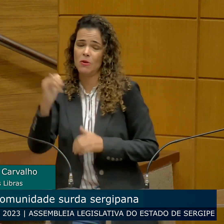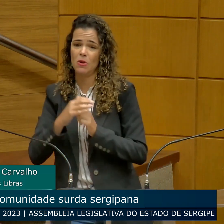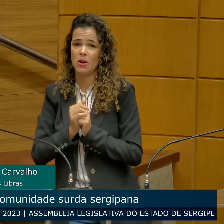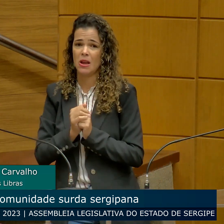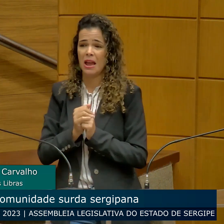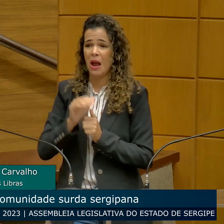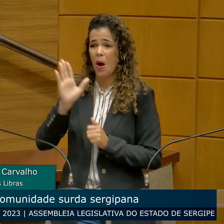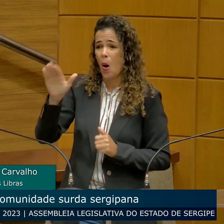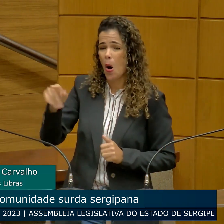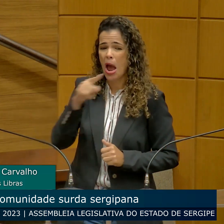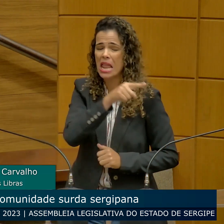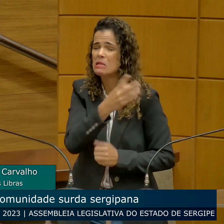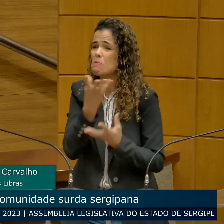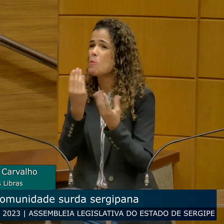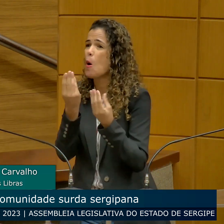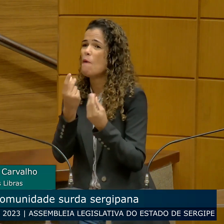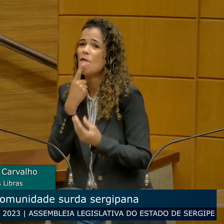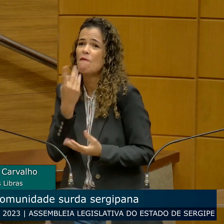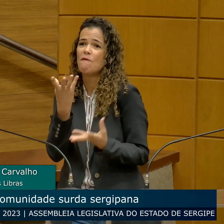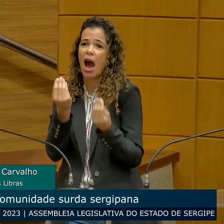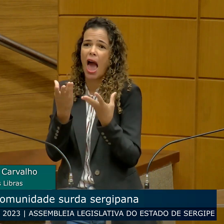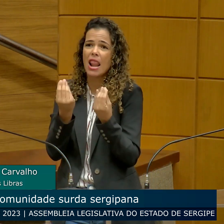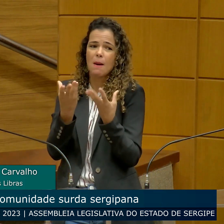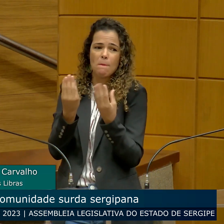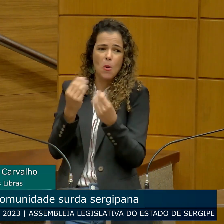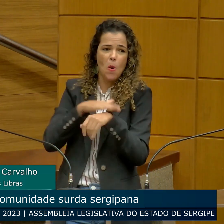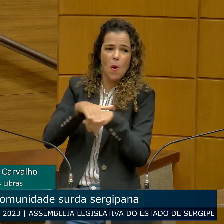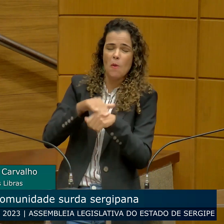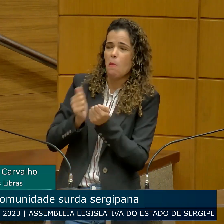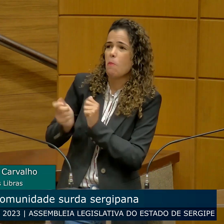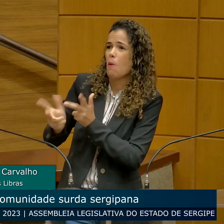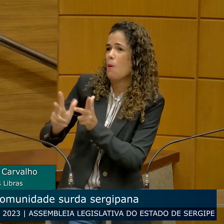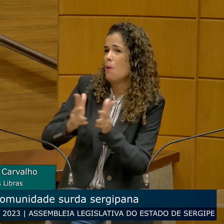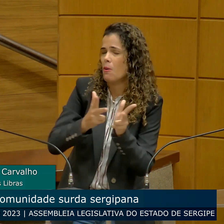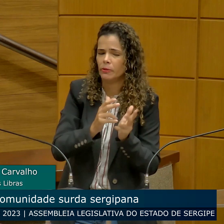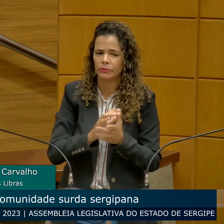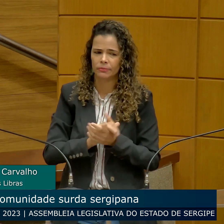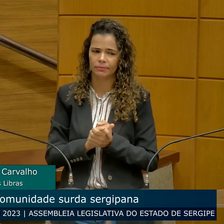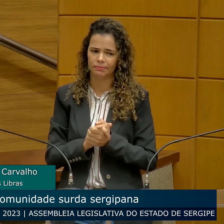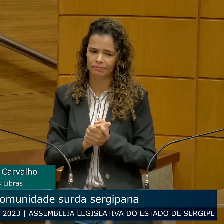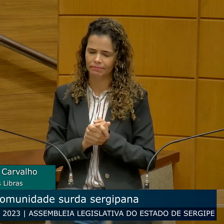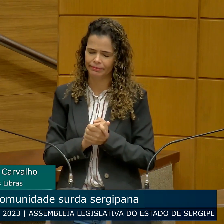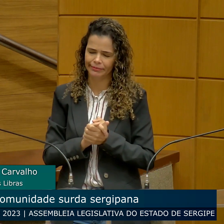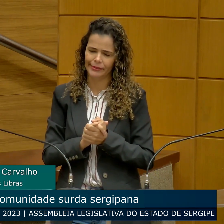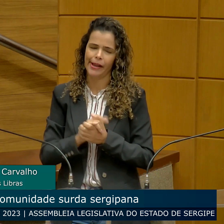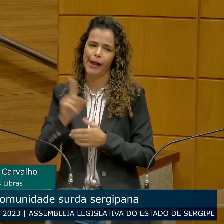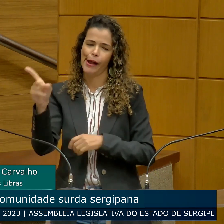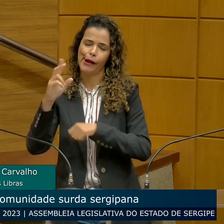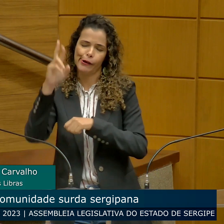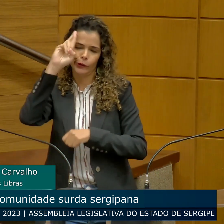verdade. E aí as pessoas vinham e avisavam. Oh, muitas pessoas estão falando, conversando. Aí.